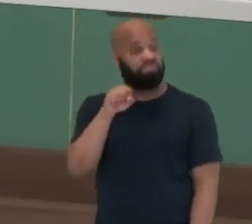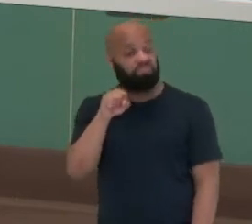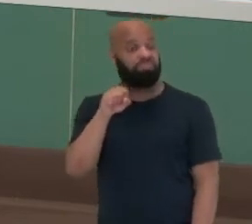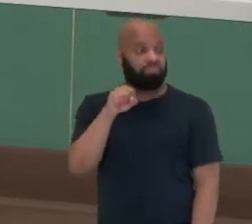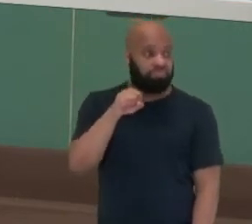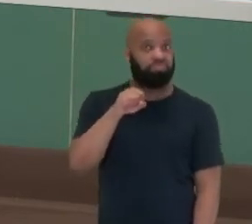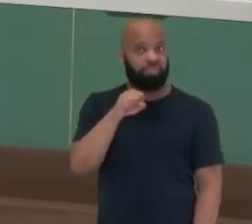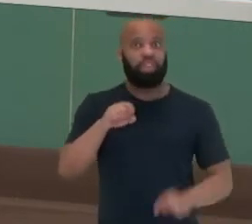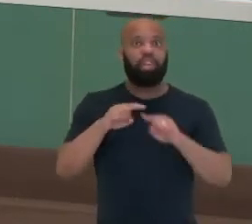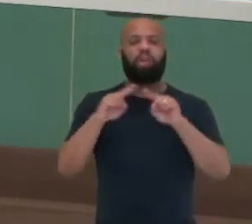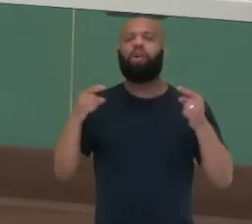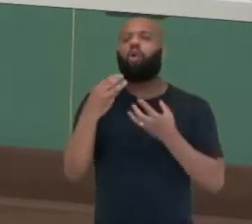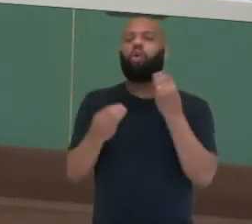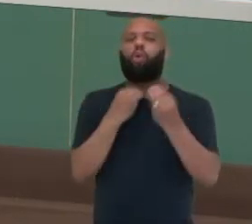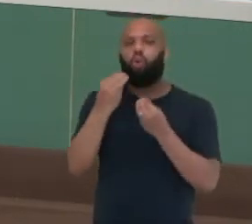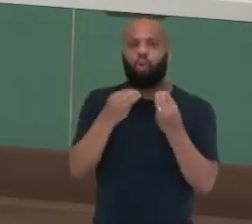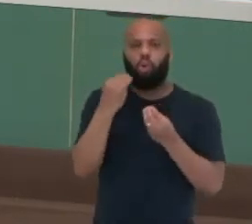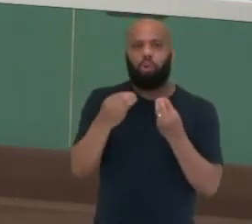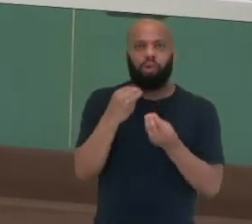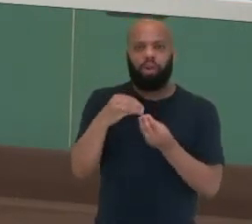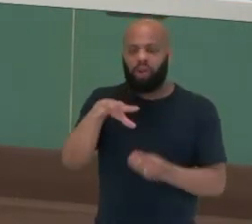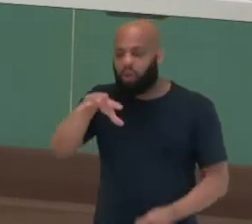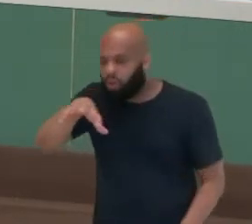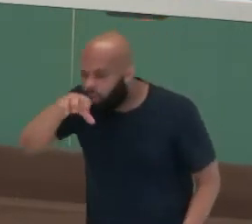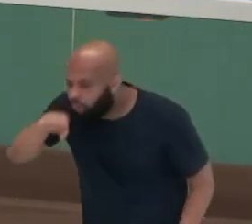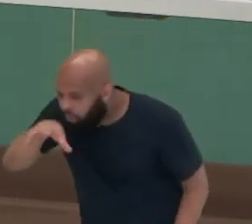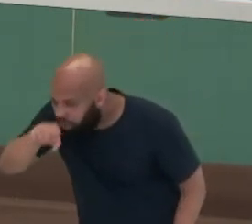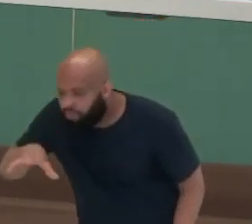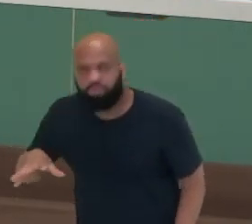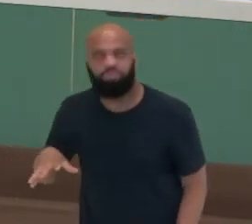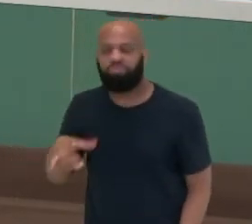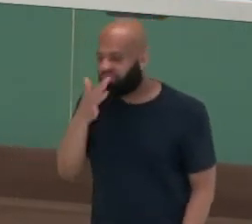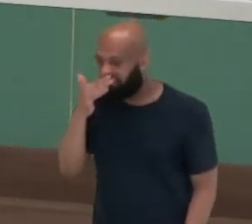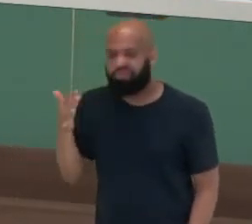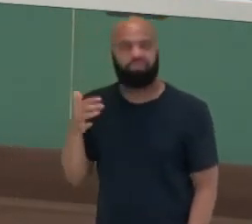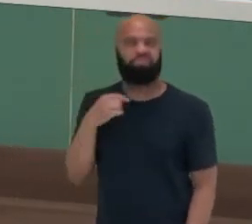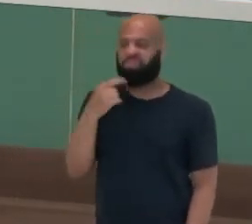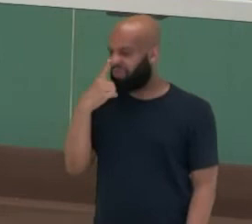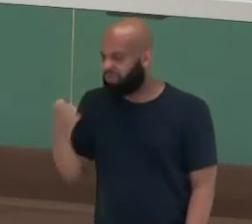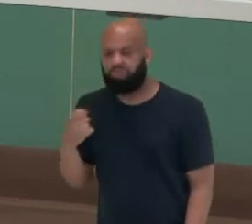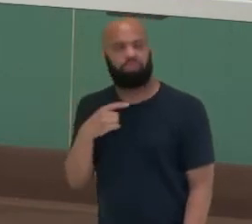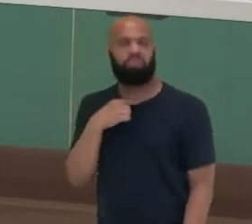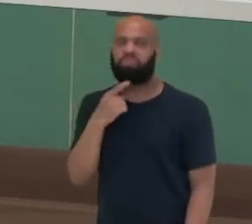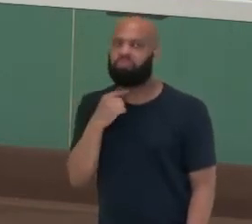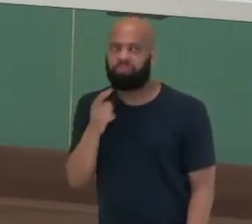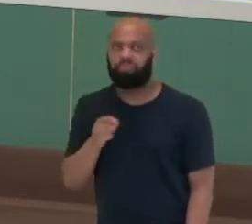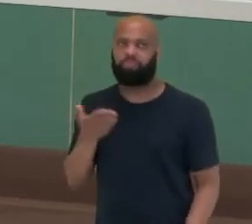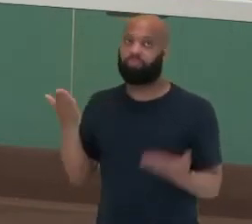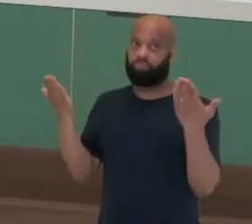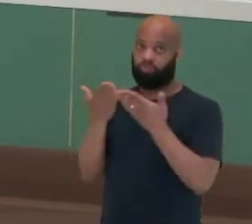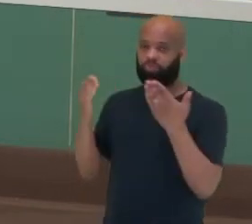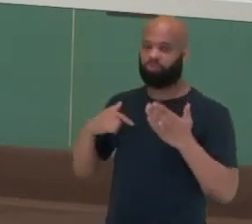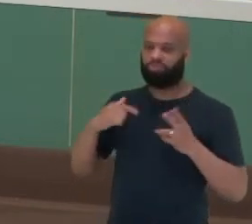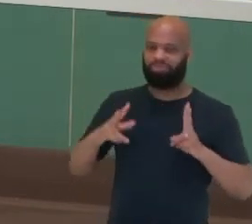mais prolongada e através de estudos percebeu-se isso. Aqui é um trecho, é um recorte da reportagem. Quer saber